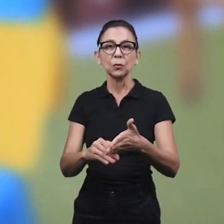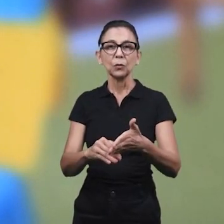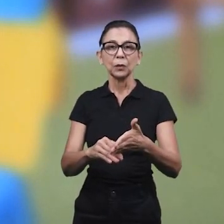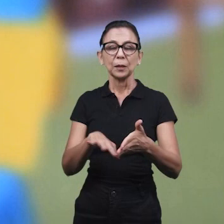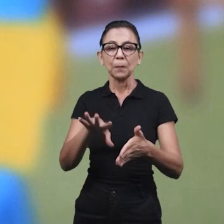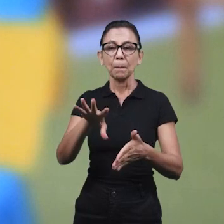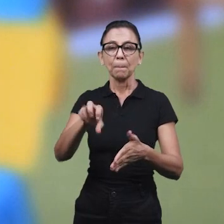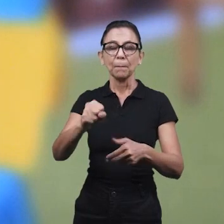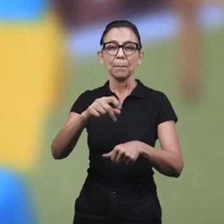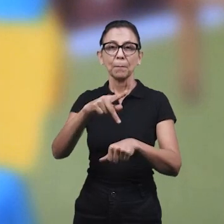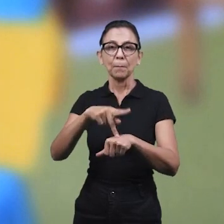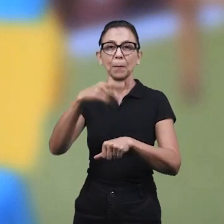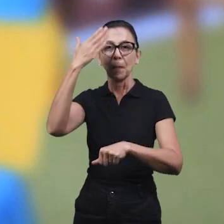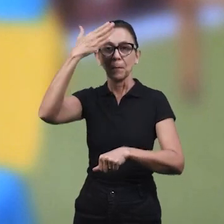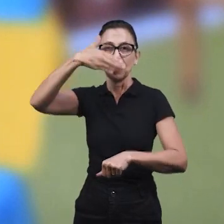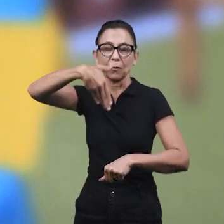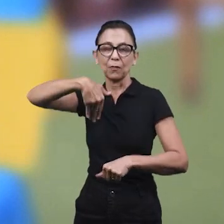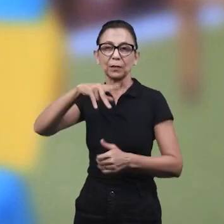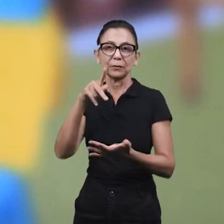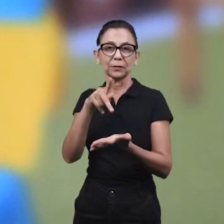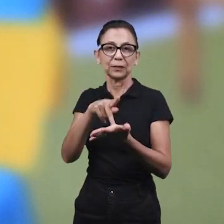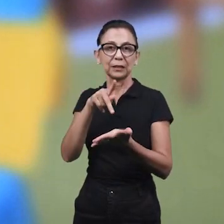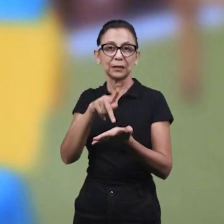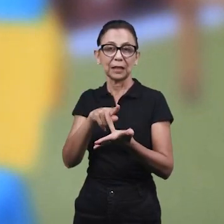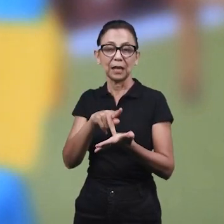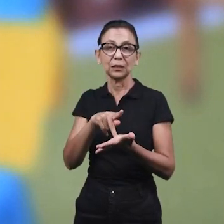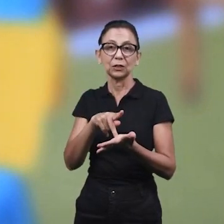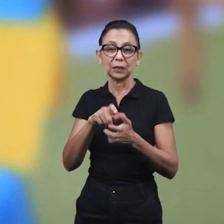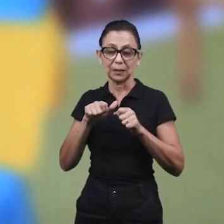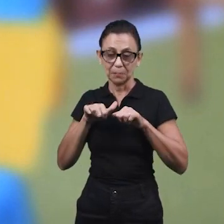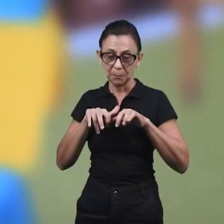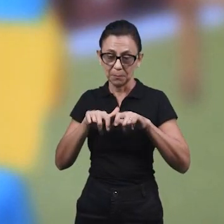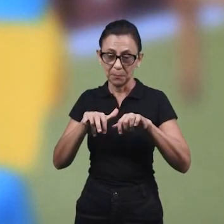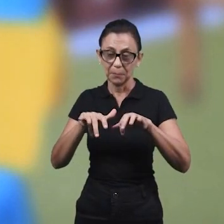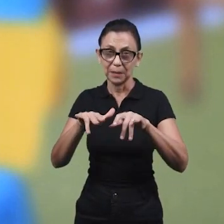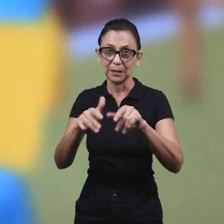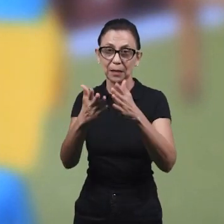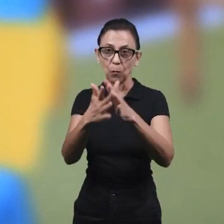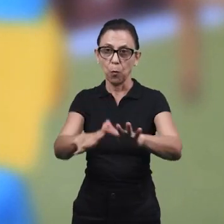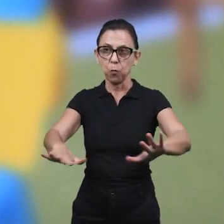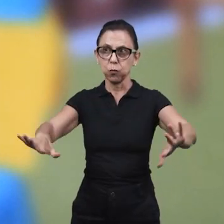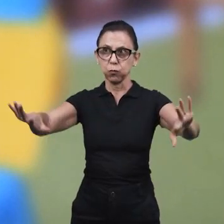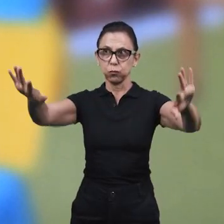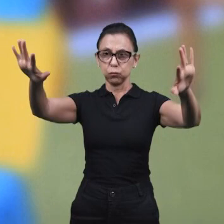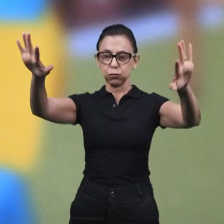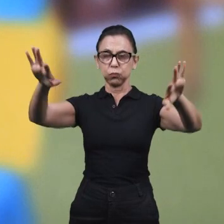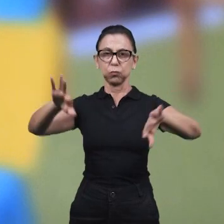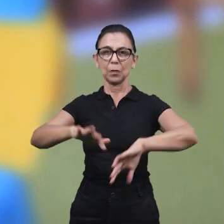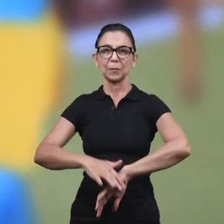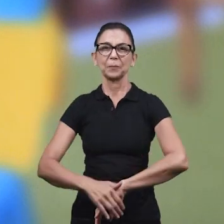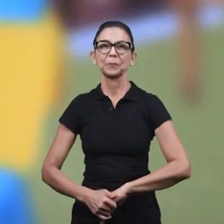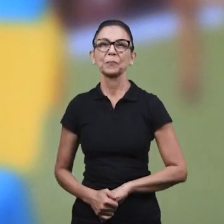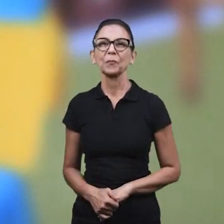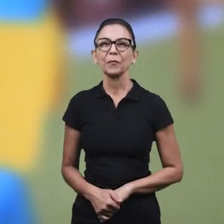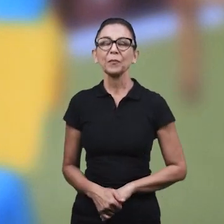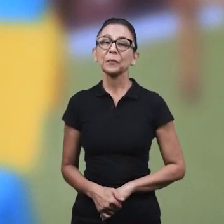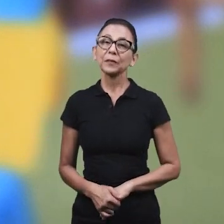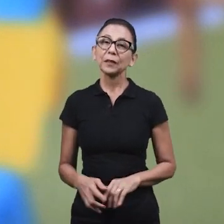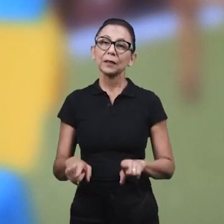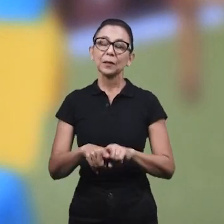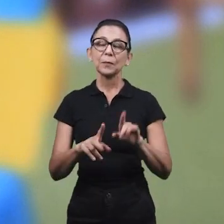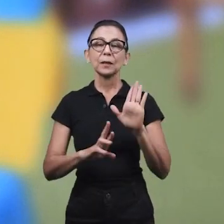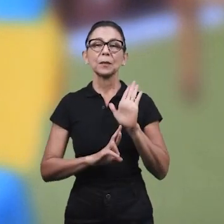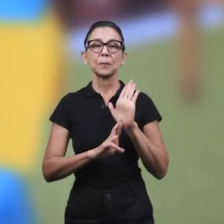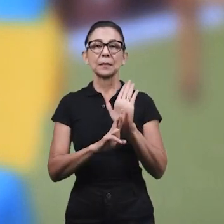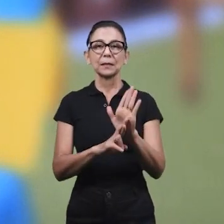Jesus. Vamos lembrar quais eram os nomes dos seus apóstolos, os apóstolos de Jesus? Tenho certeza que